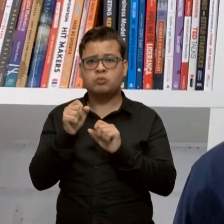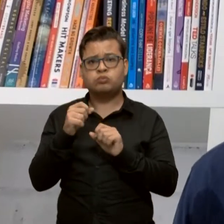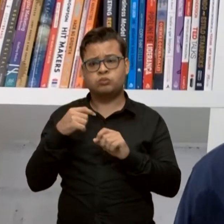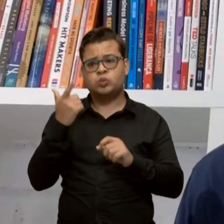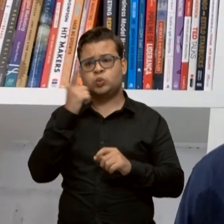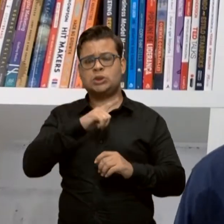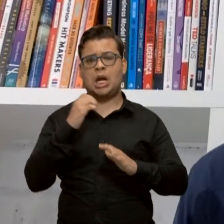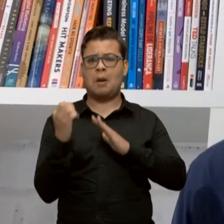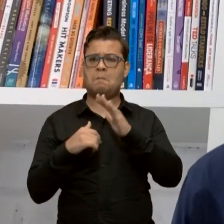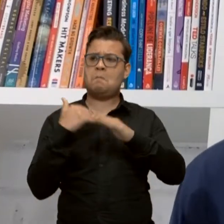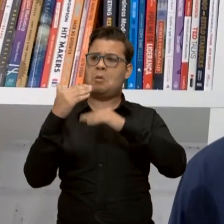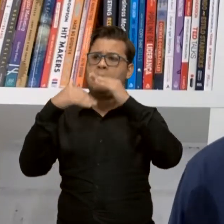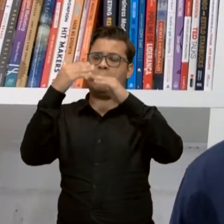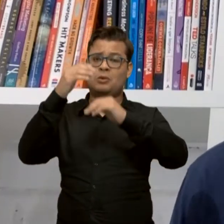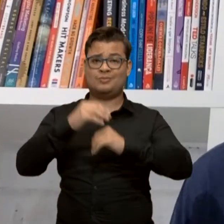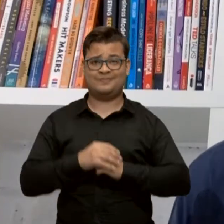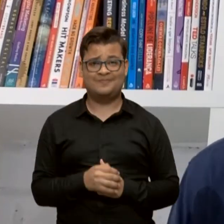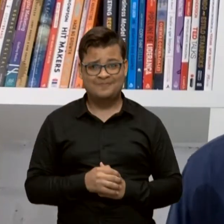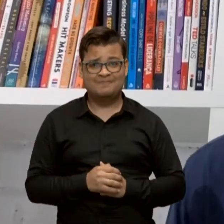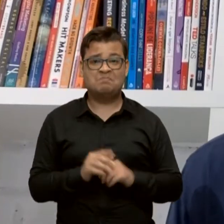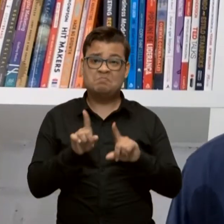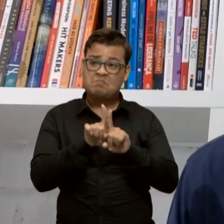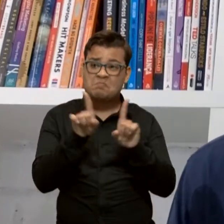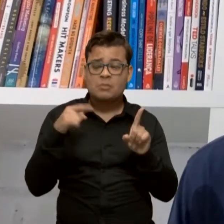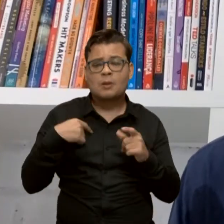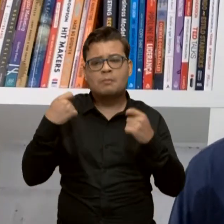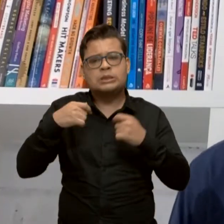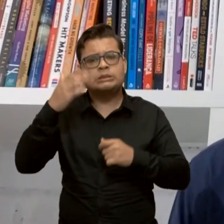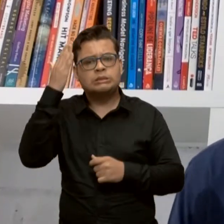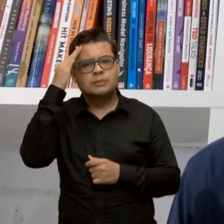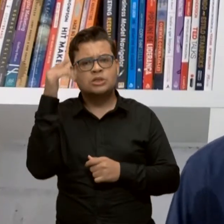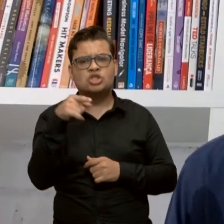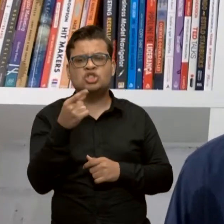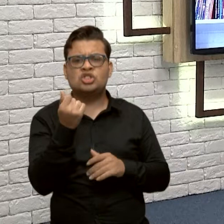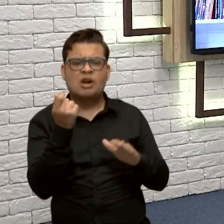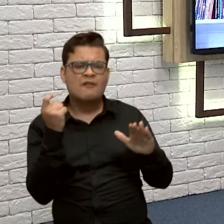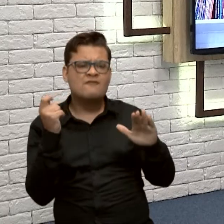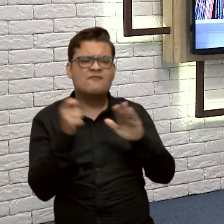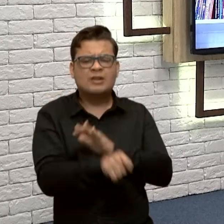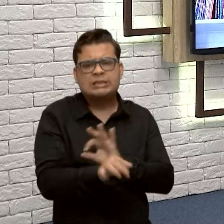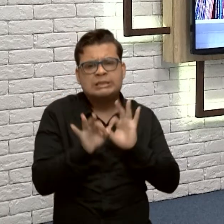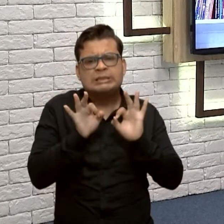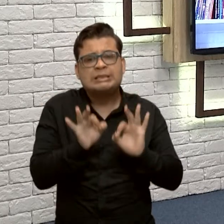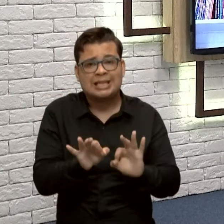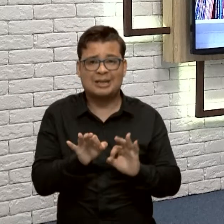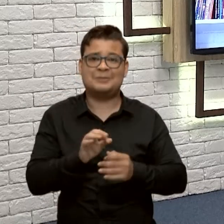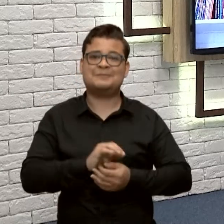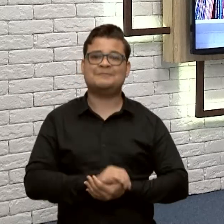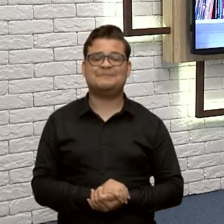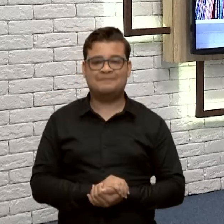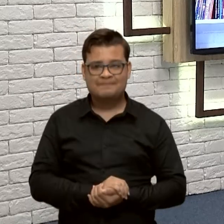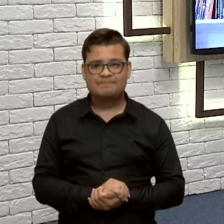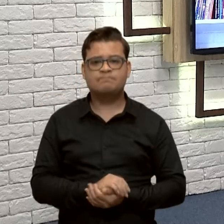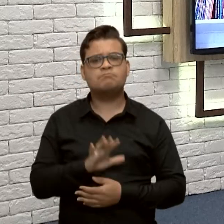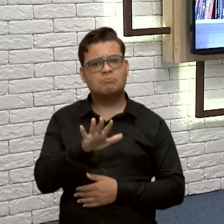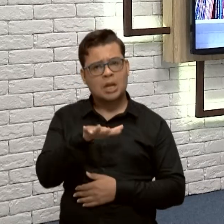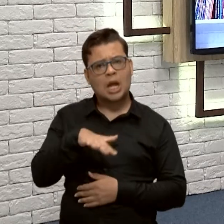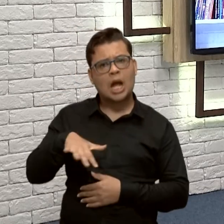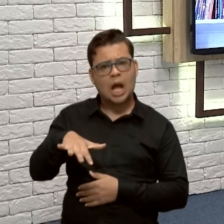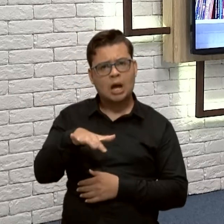grande questão é saber como investir esse dinheiro. E assim, é uma área promissora